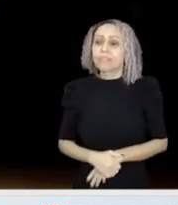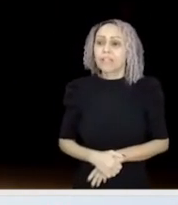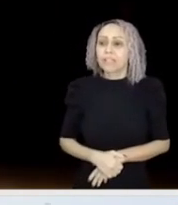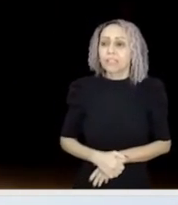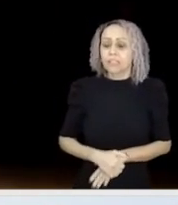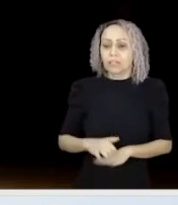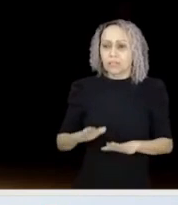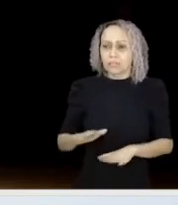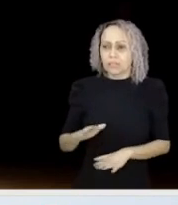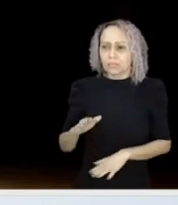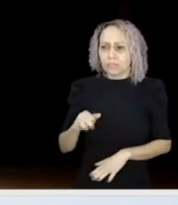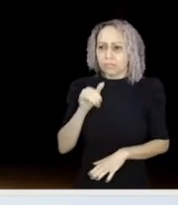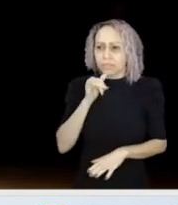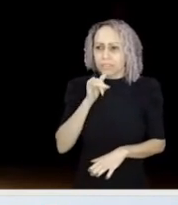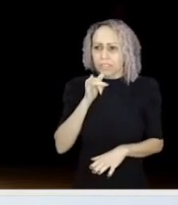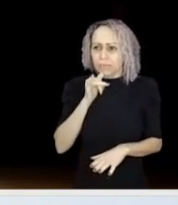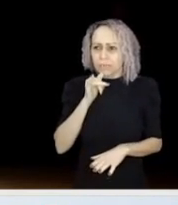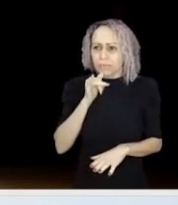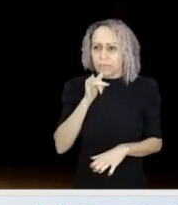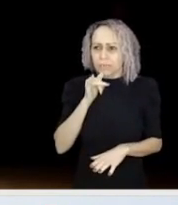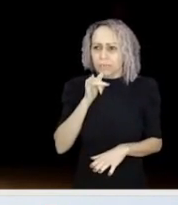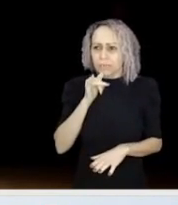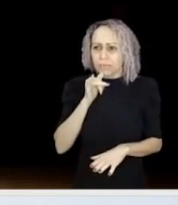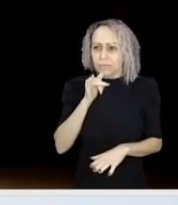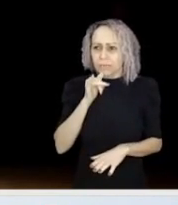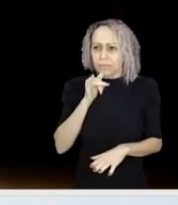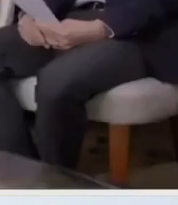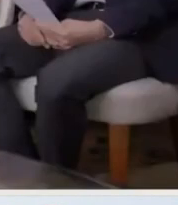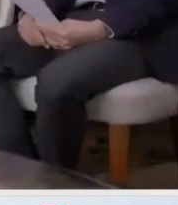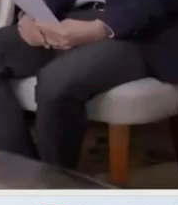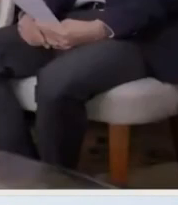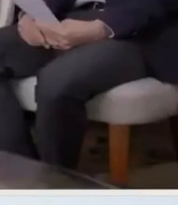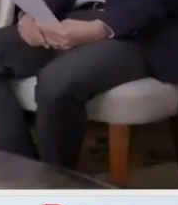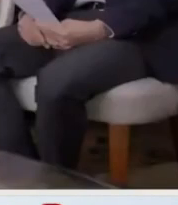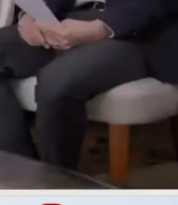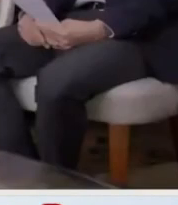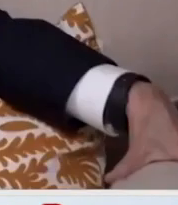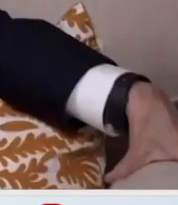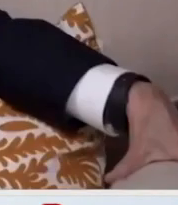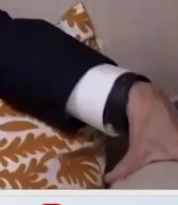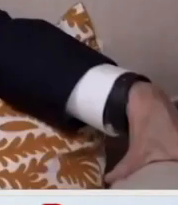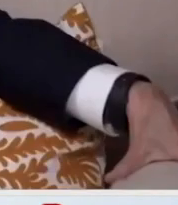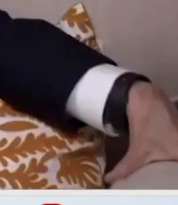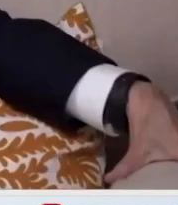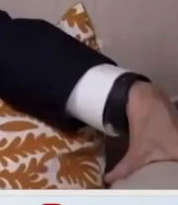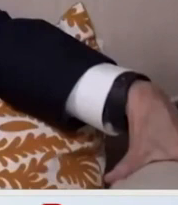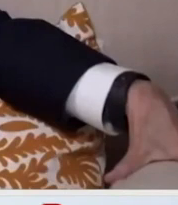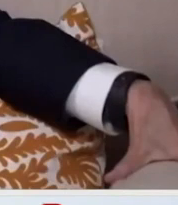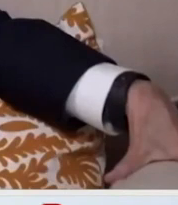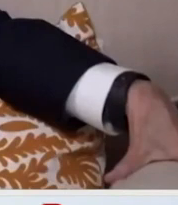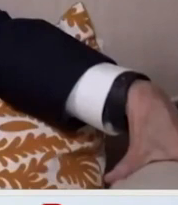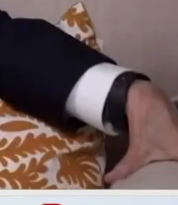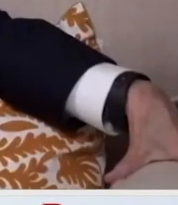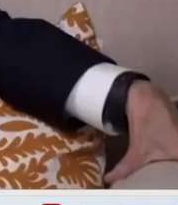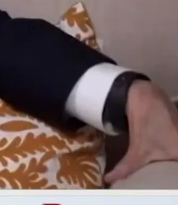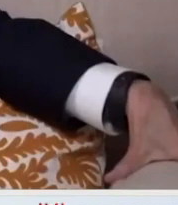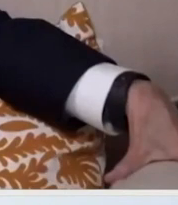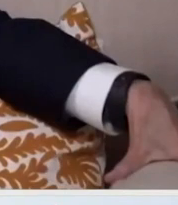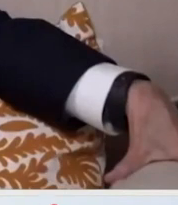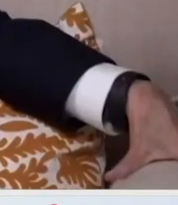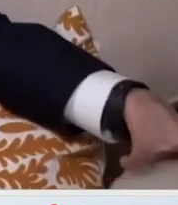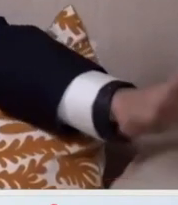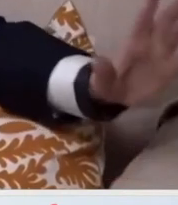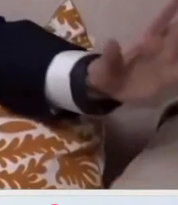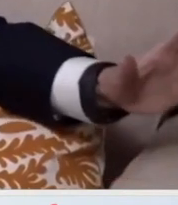governos petistas, ele afirmou durante um evento realizado pelo BTG Pactual que Luiz Inácio Lula da Silva